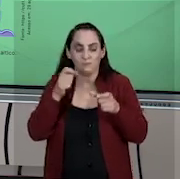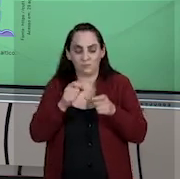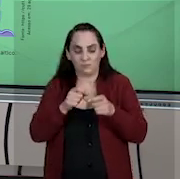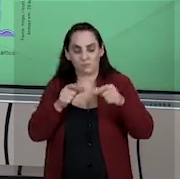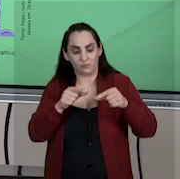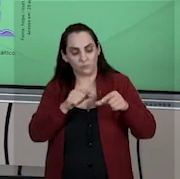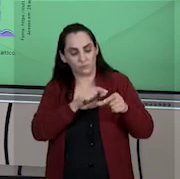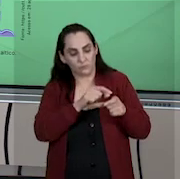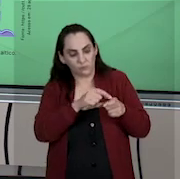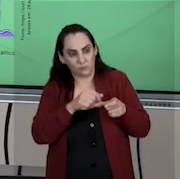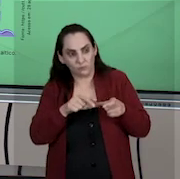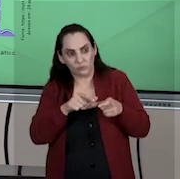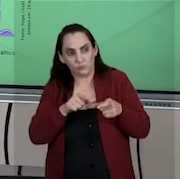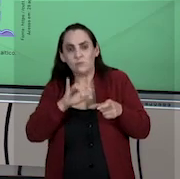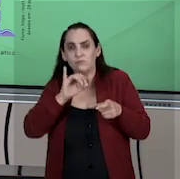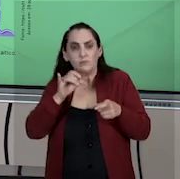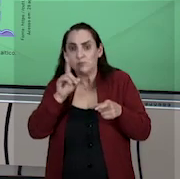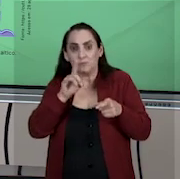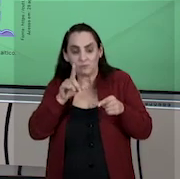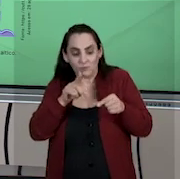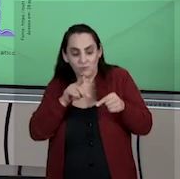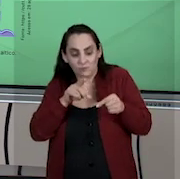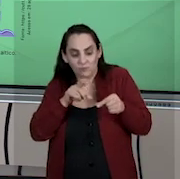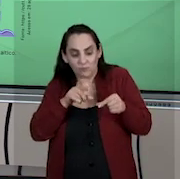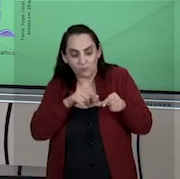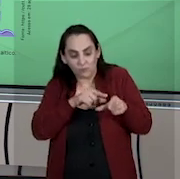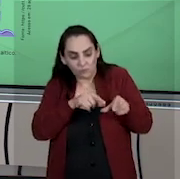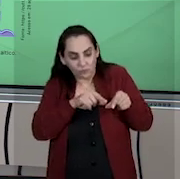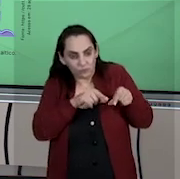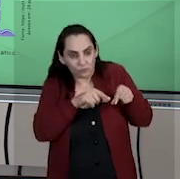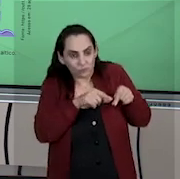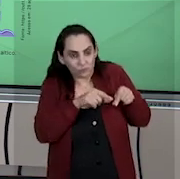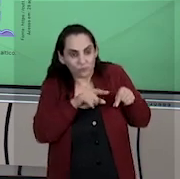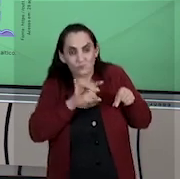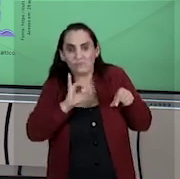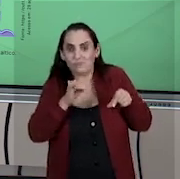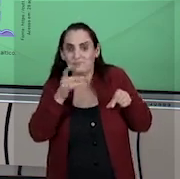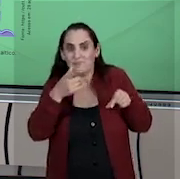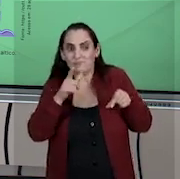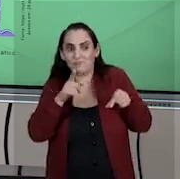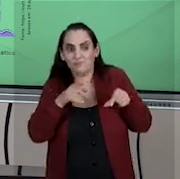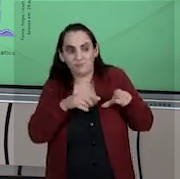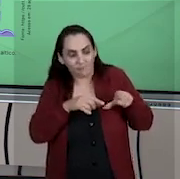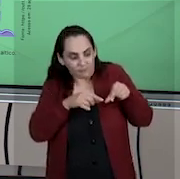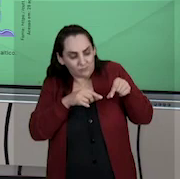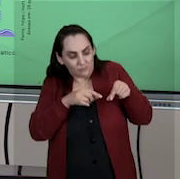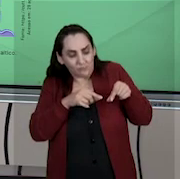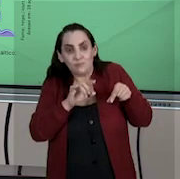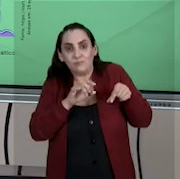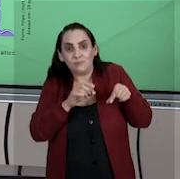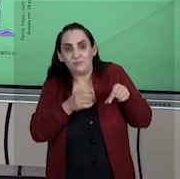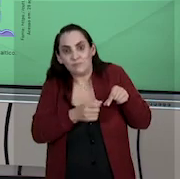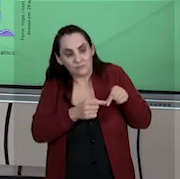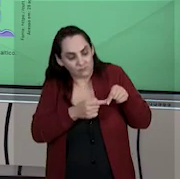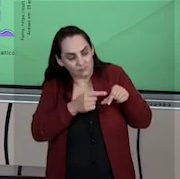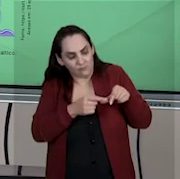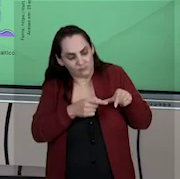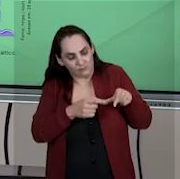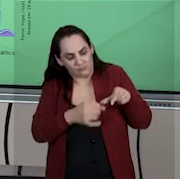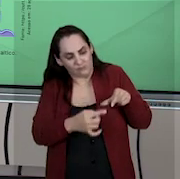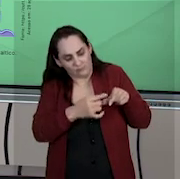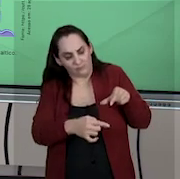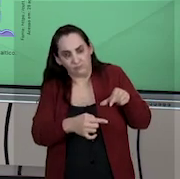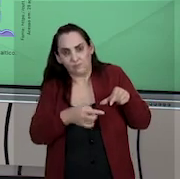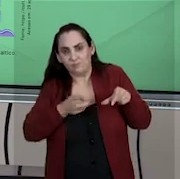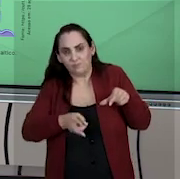quê? Porque senão o alimento volta. Por isso que a gente tem esse controle, né? Você pode comer e virar de cabeça para baixo que você não vai retornar o alimento,